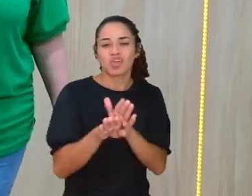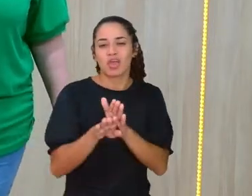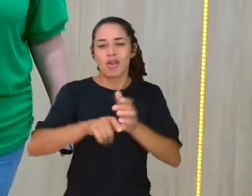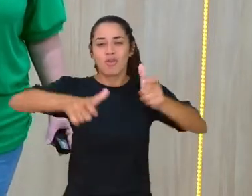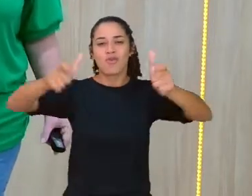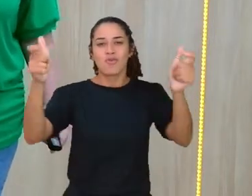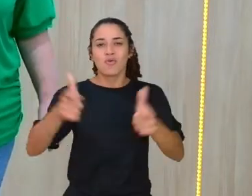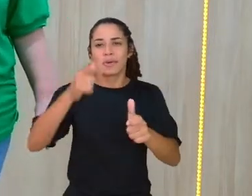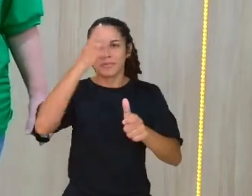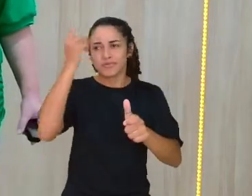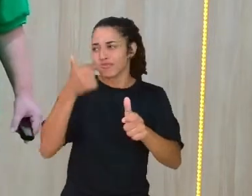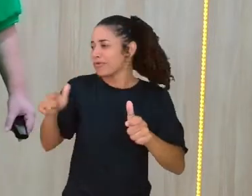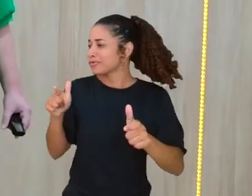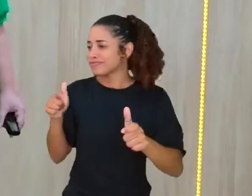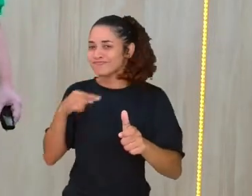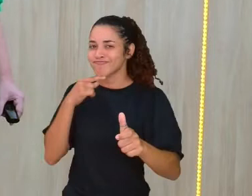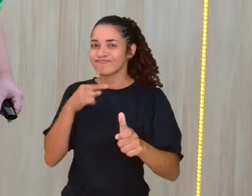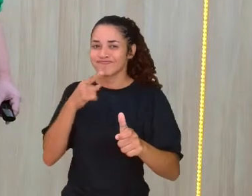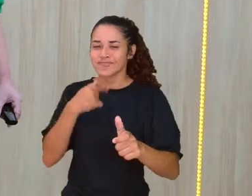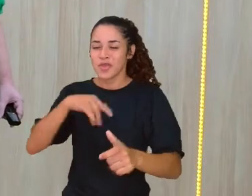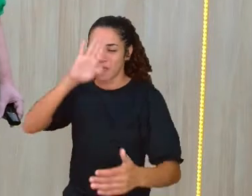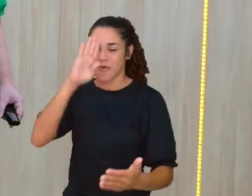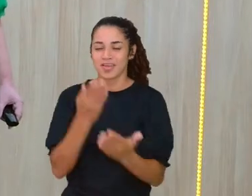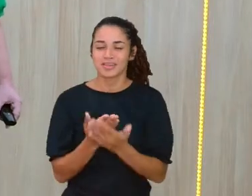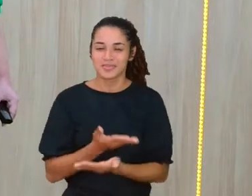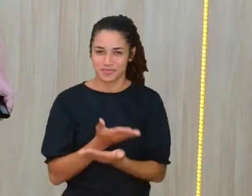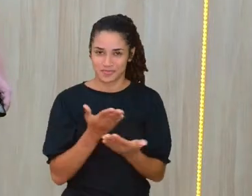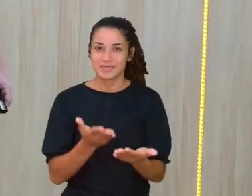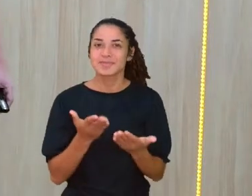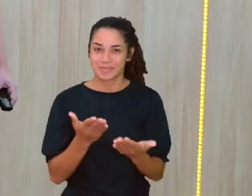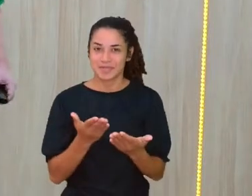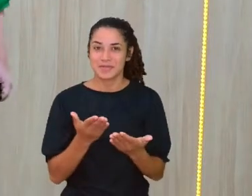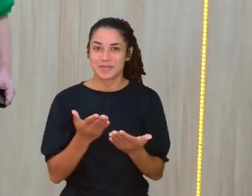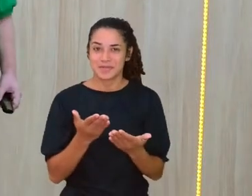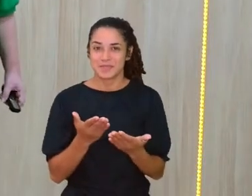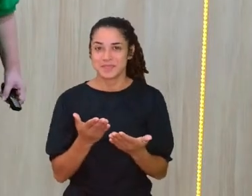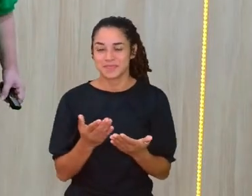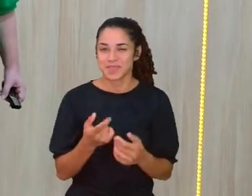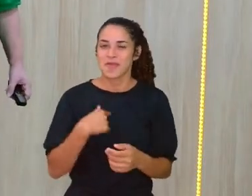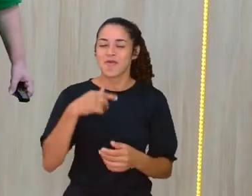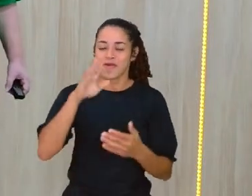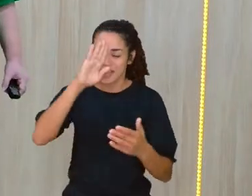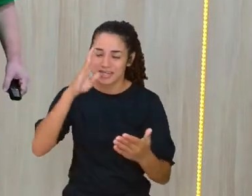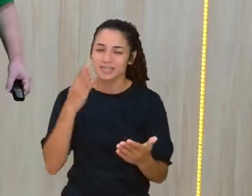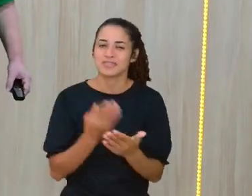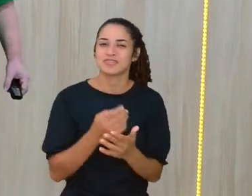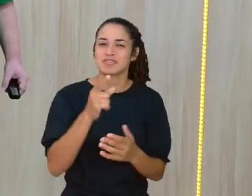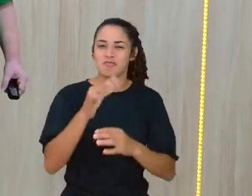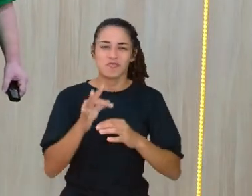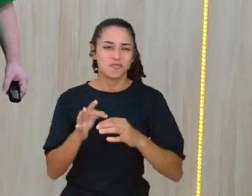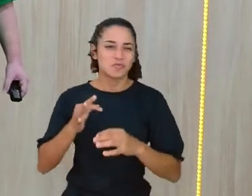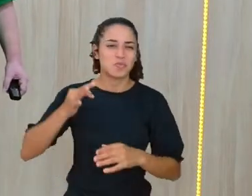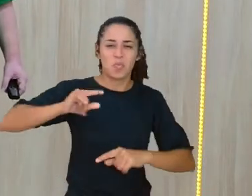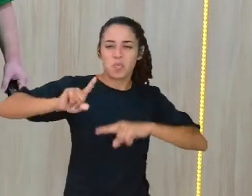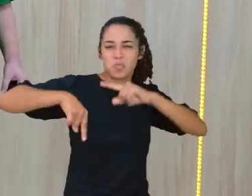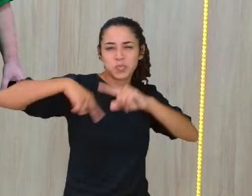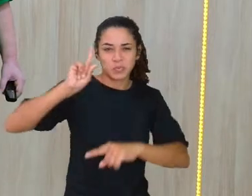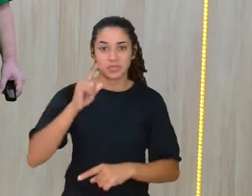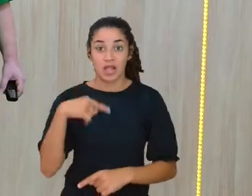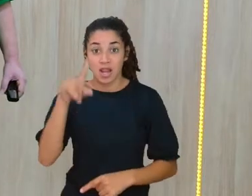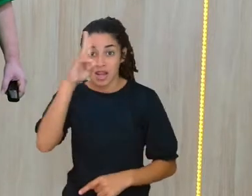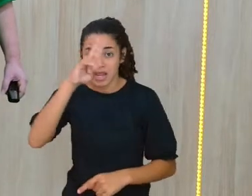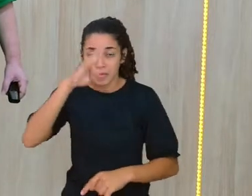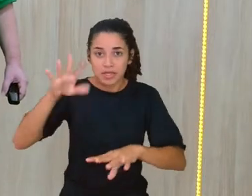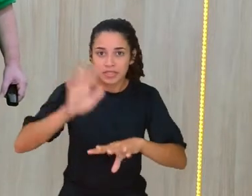chegaram. Acredita em você? Eu acredito. Eu acredito que você vai longe. Lembrando, matemática